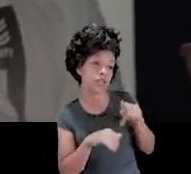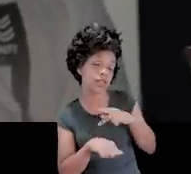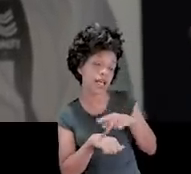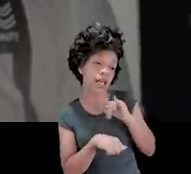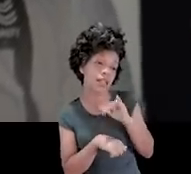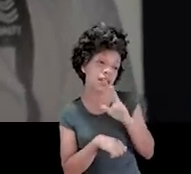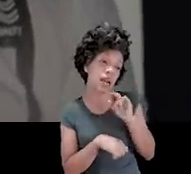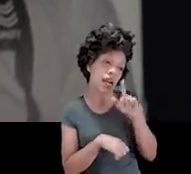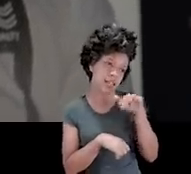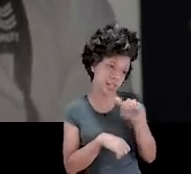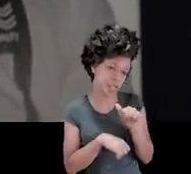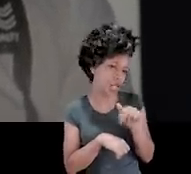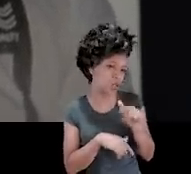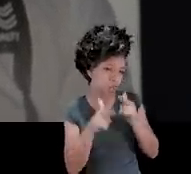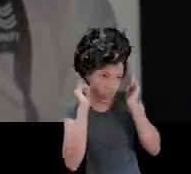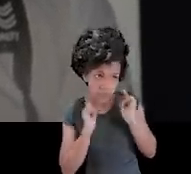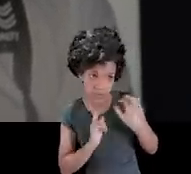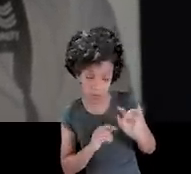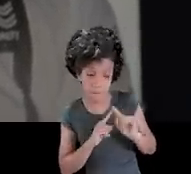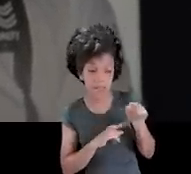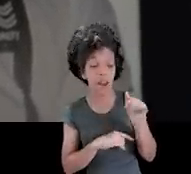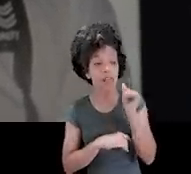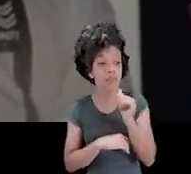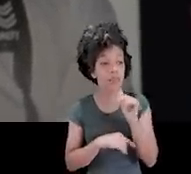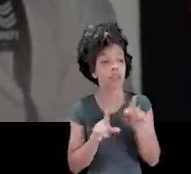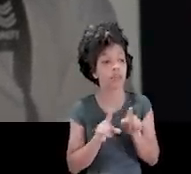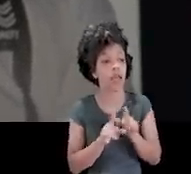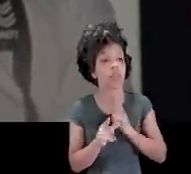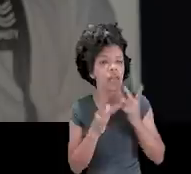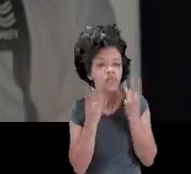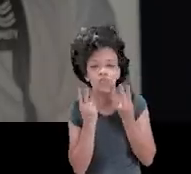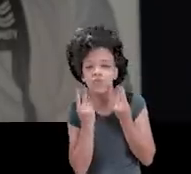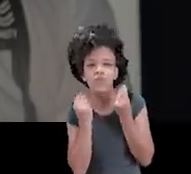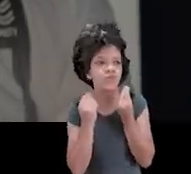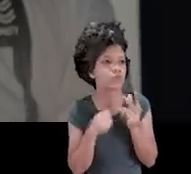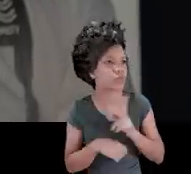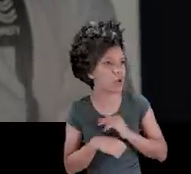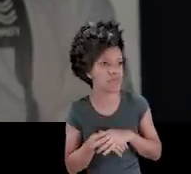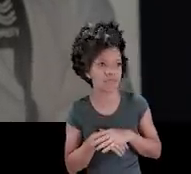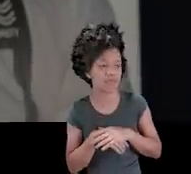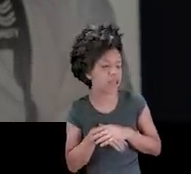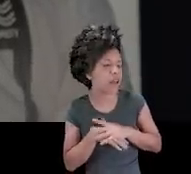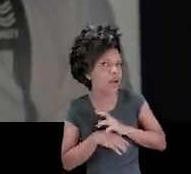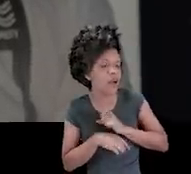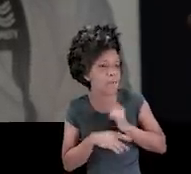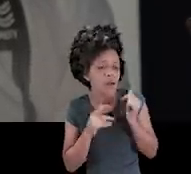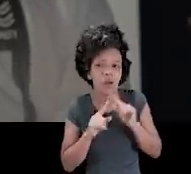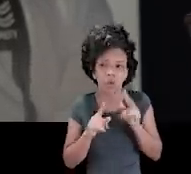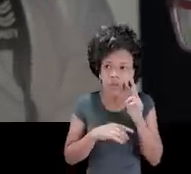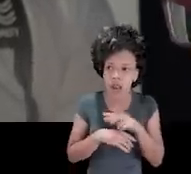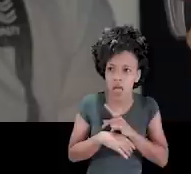cheguei a ficar careca assim, mas lá as meninas também têm um apreço pelo cabelo delas, nossa, totalmente apegadas. Então quando elas viam, elas